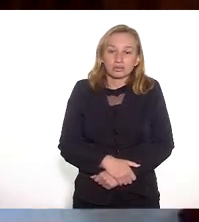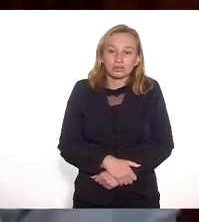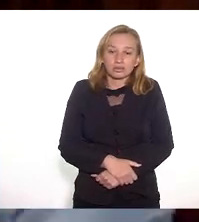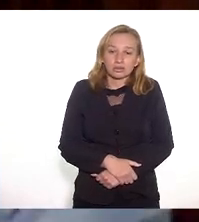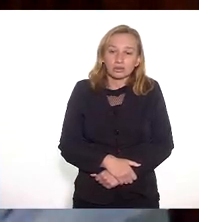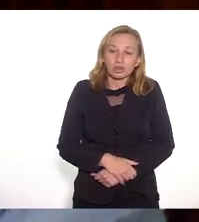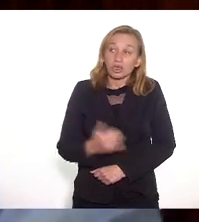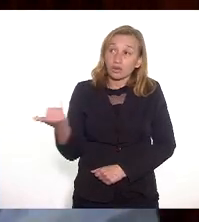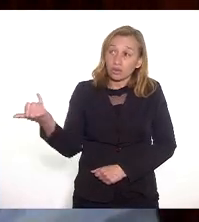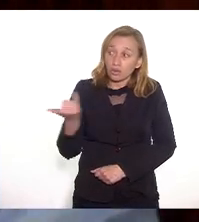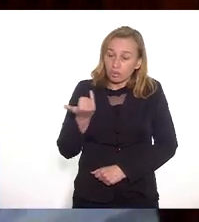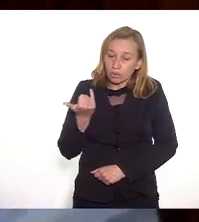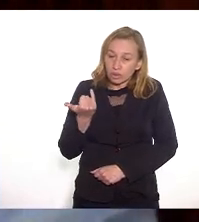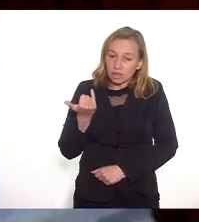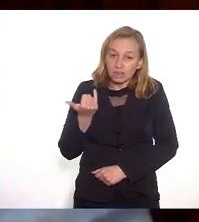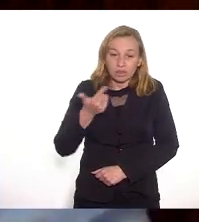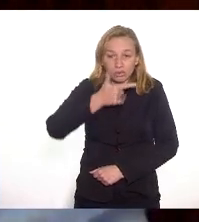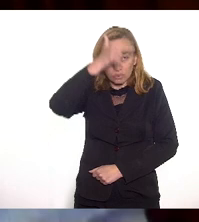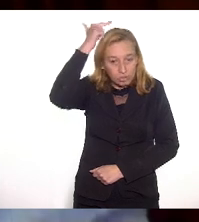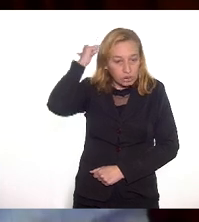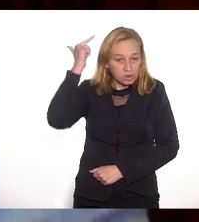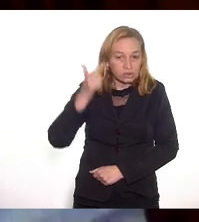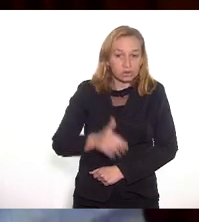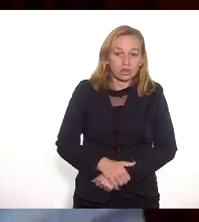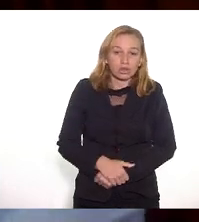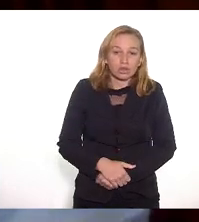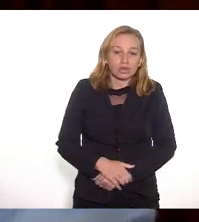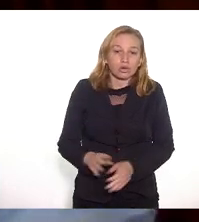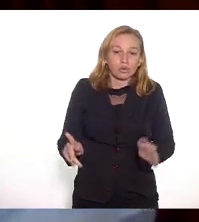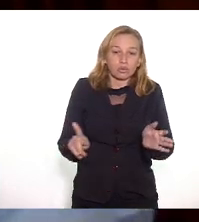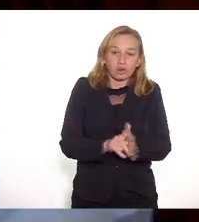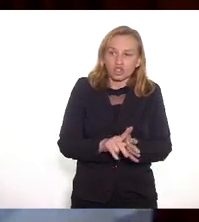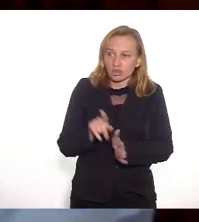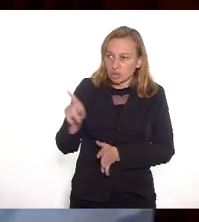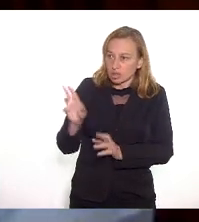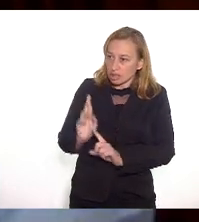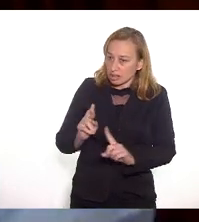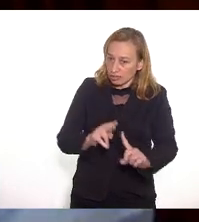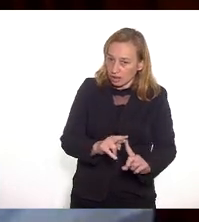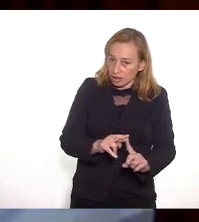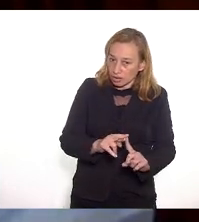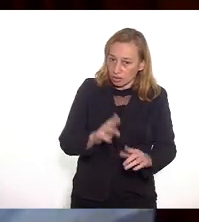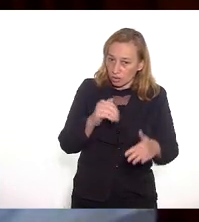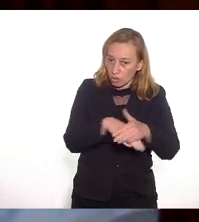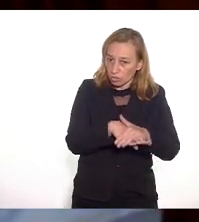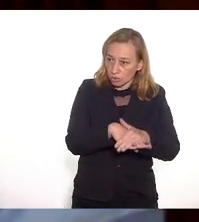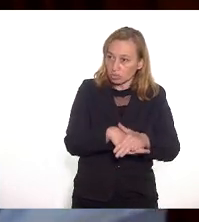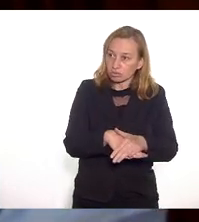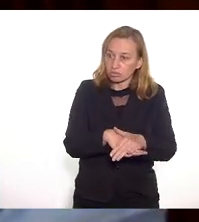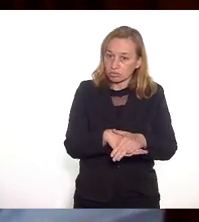Estou sendo informado aqui, Luiz, que o projeto a que você se refere foi para o arquivo.